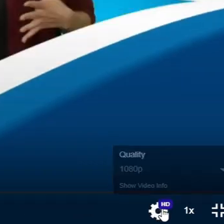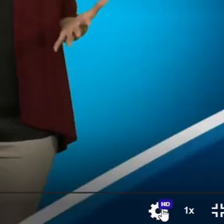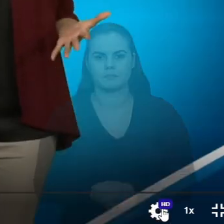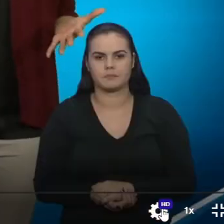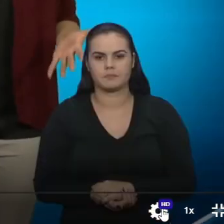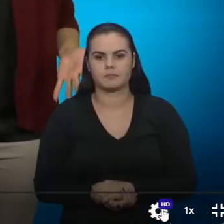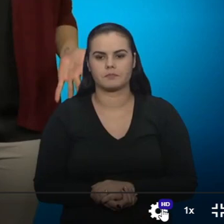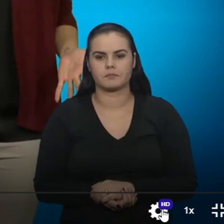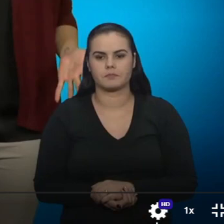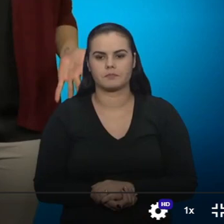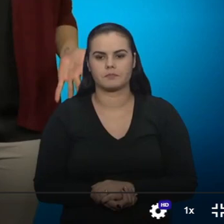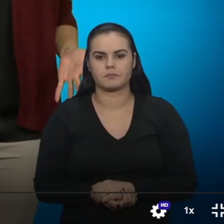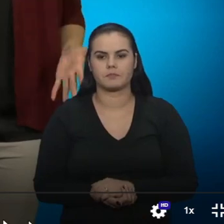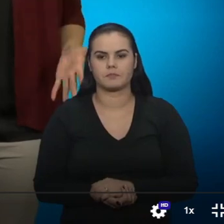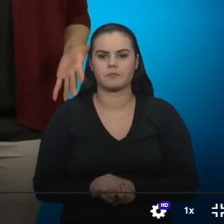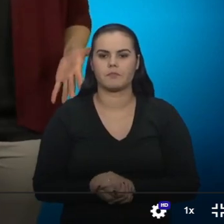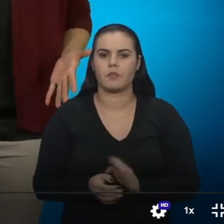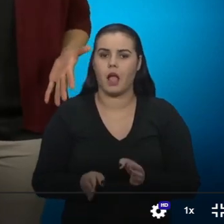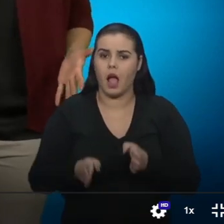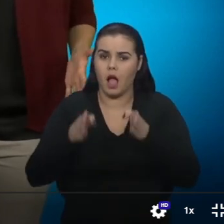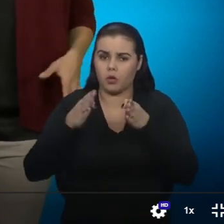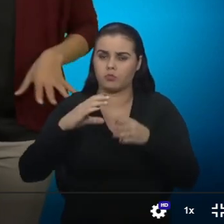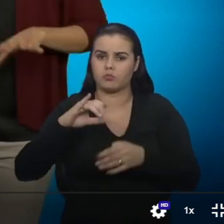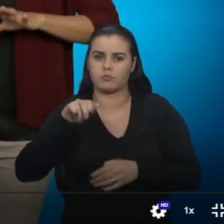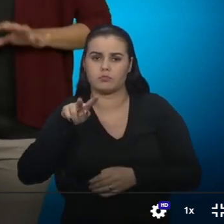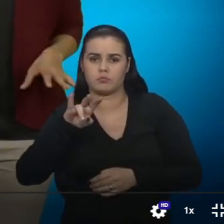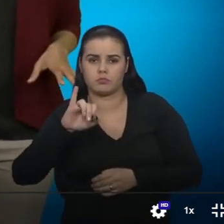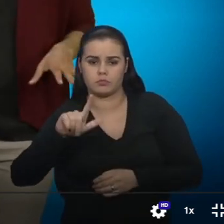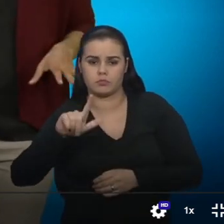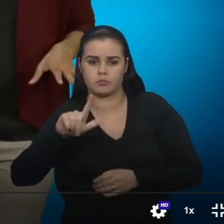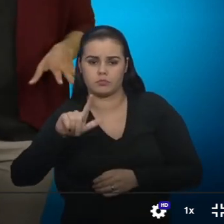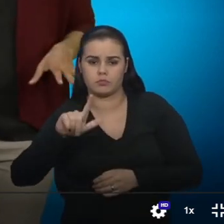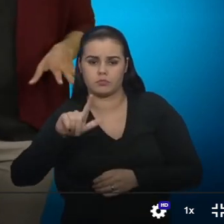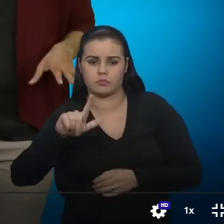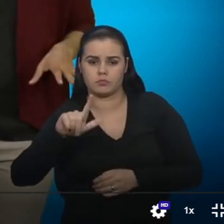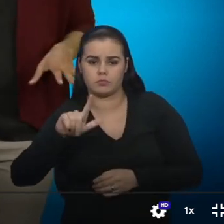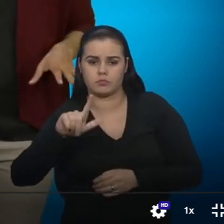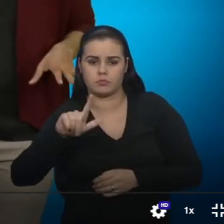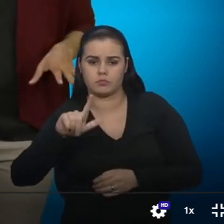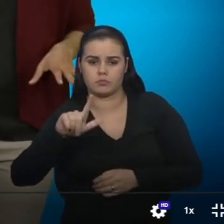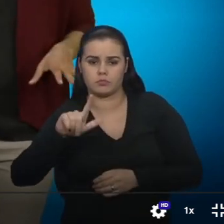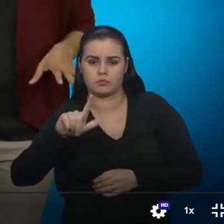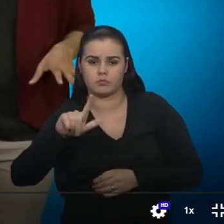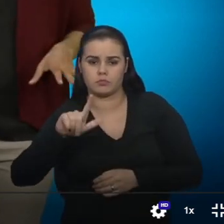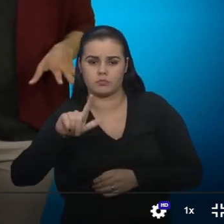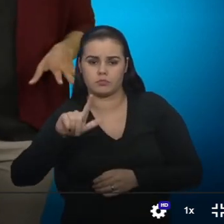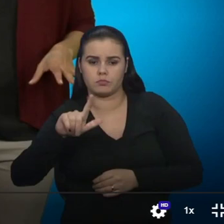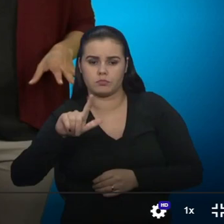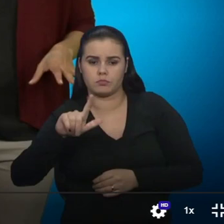Na construção civil, a fase de acabamento é tão importante